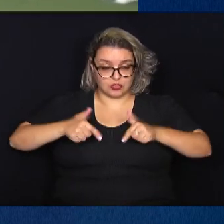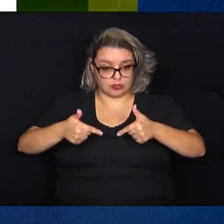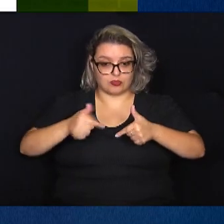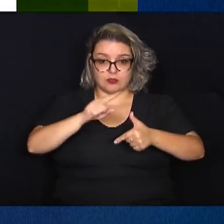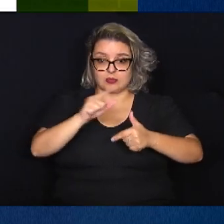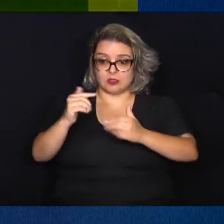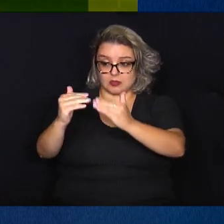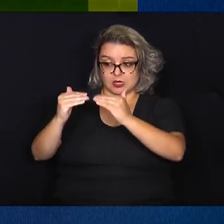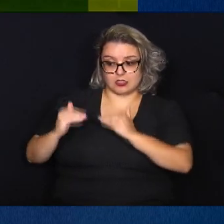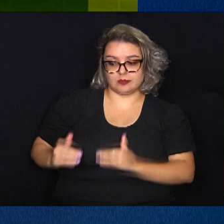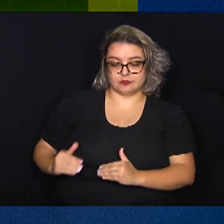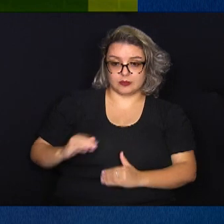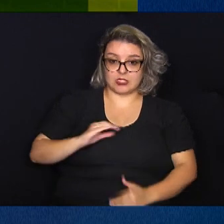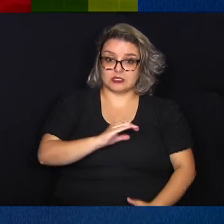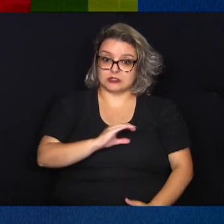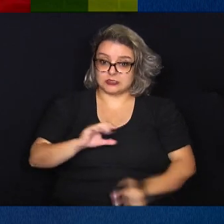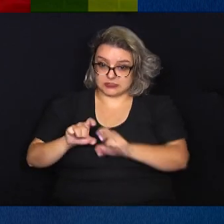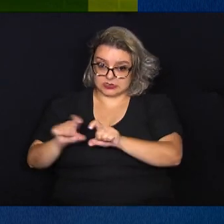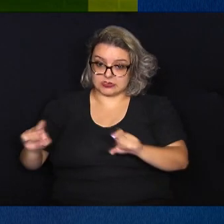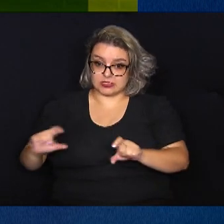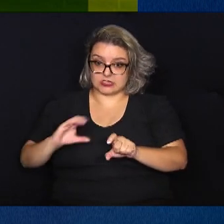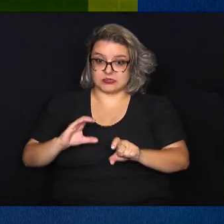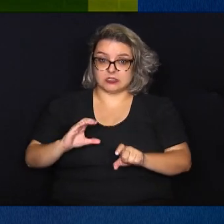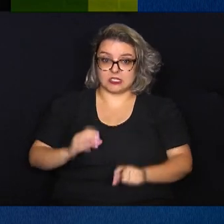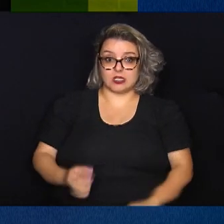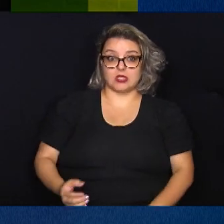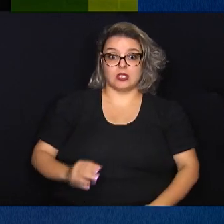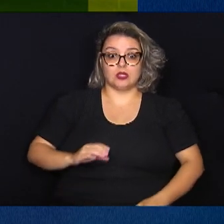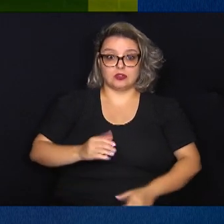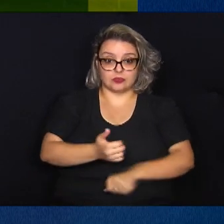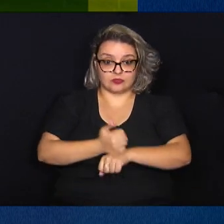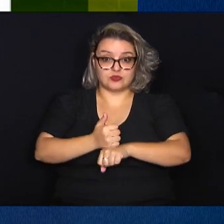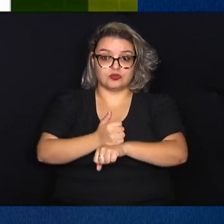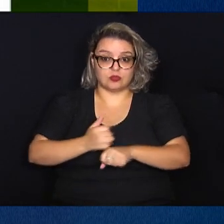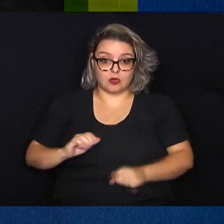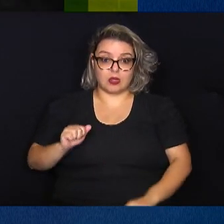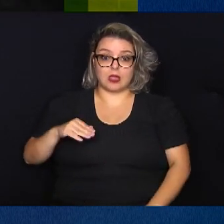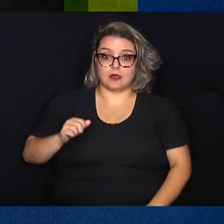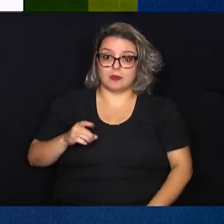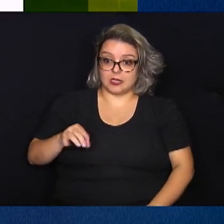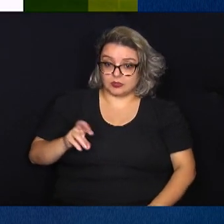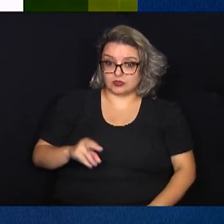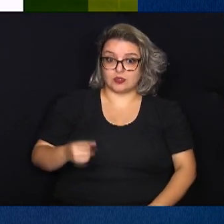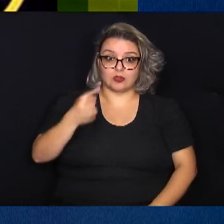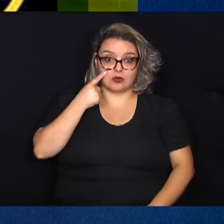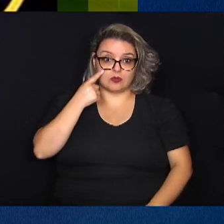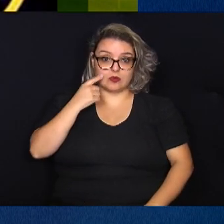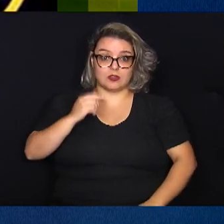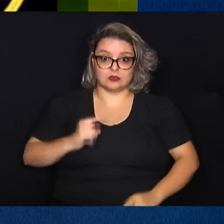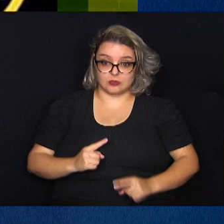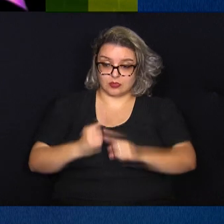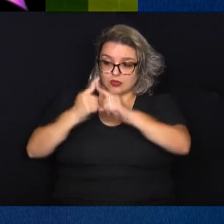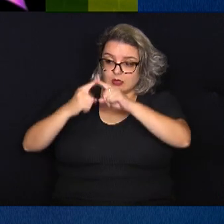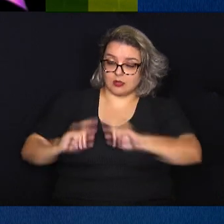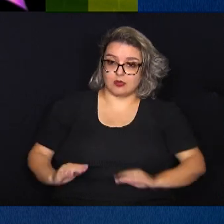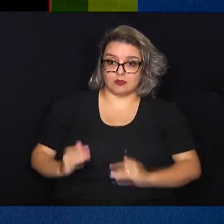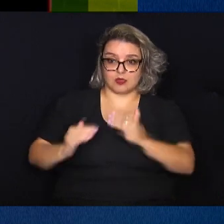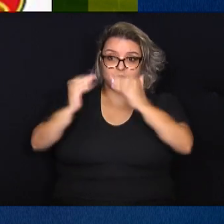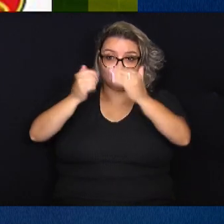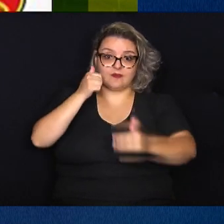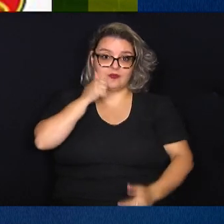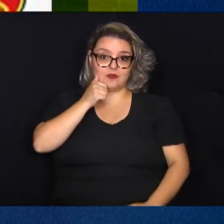Série C. E no futebol amador, confira como foi o desempenho dos times do campeonato masculino e feminino